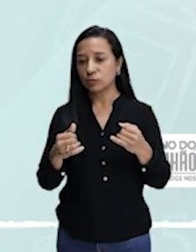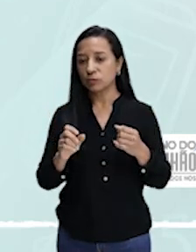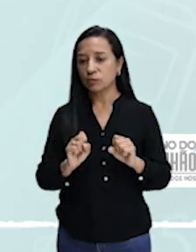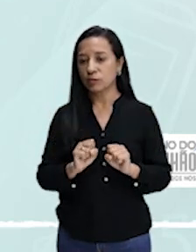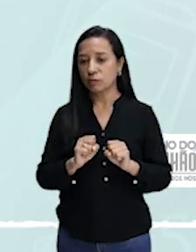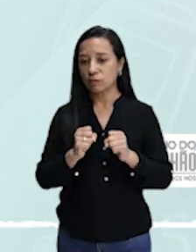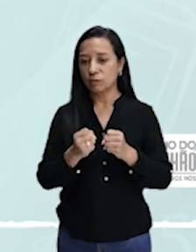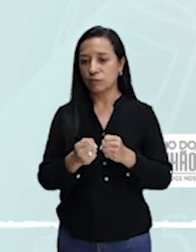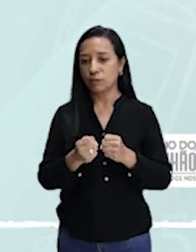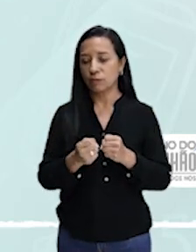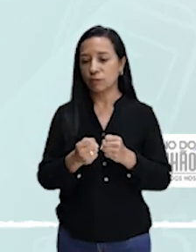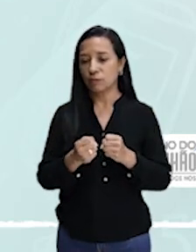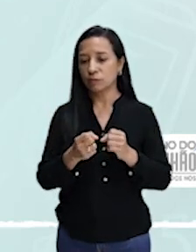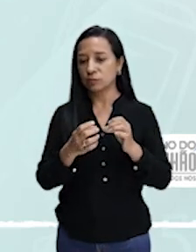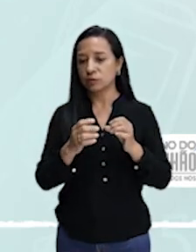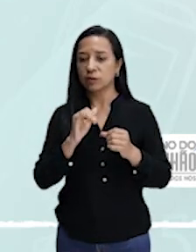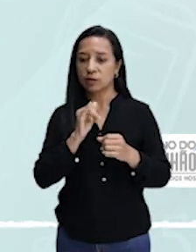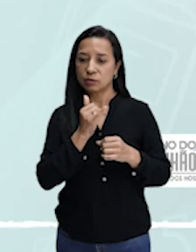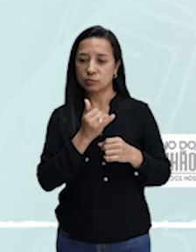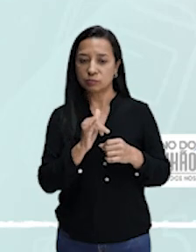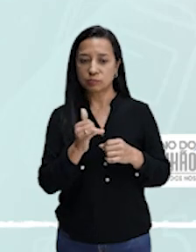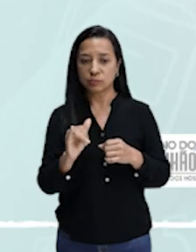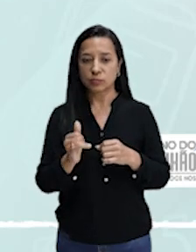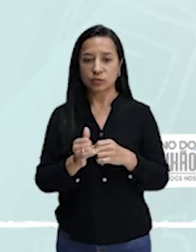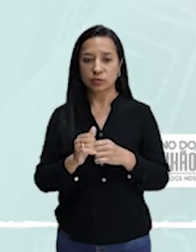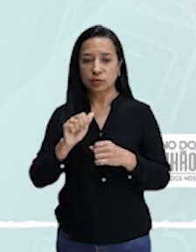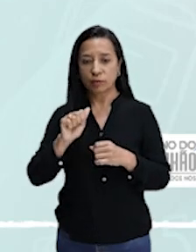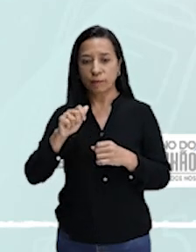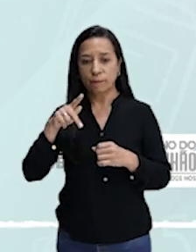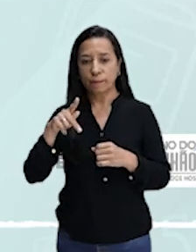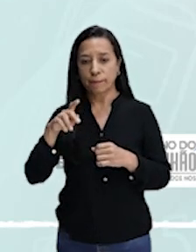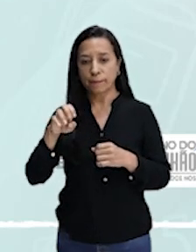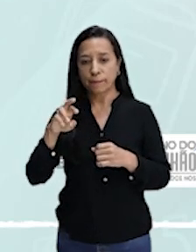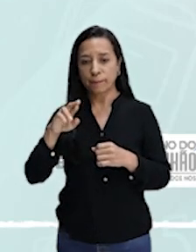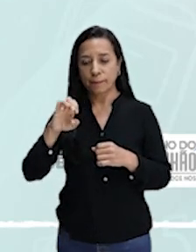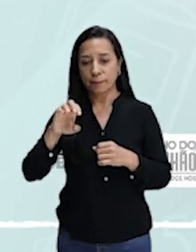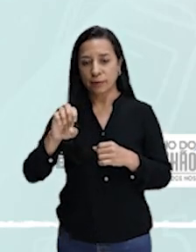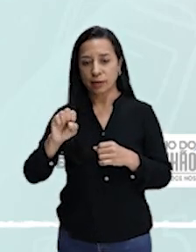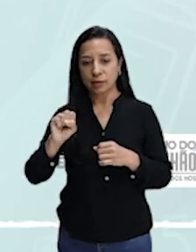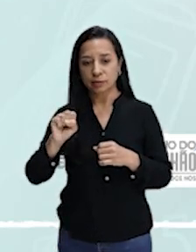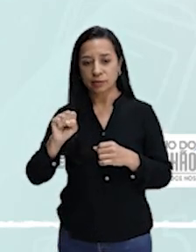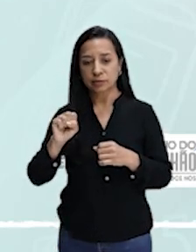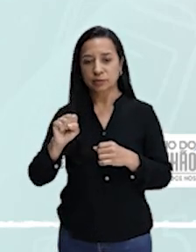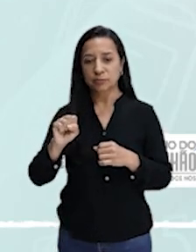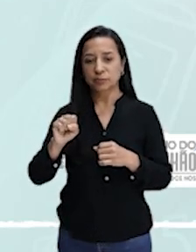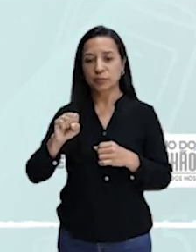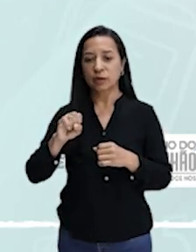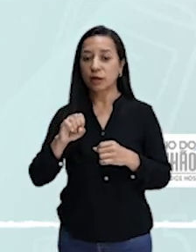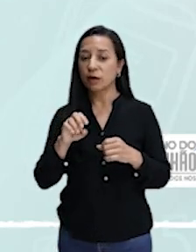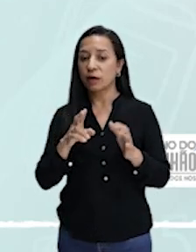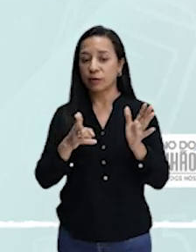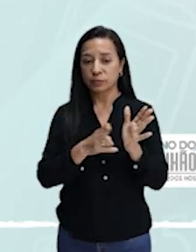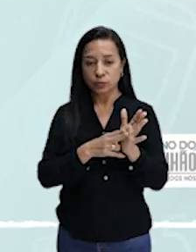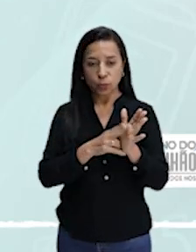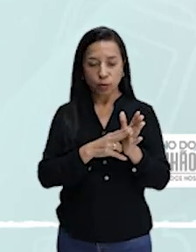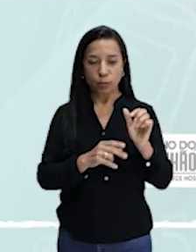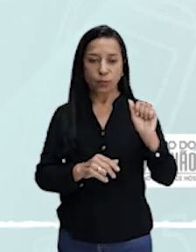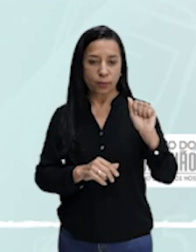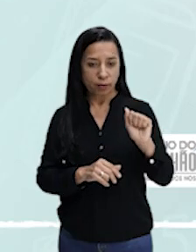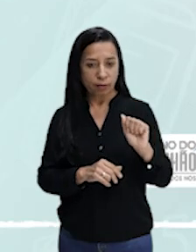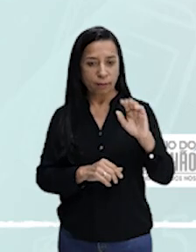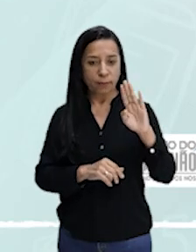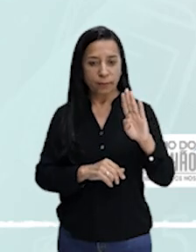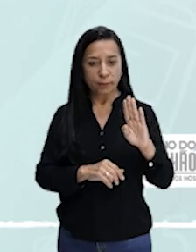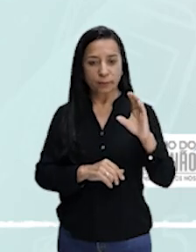elétrica em amperes será igual a letra a 0,08 letra B 0,2 letra C